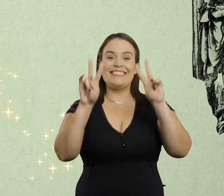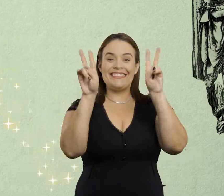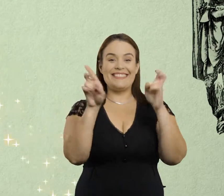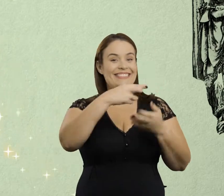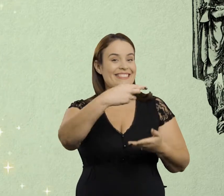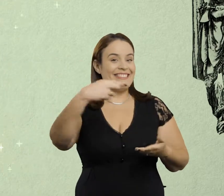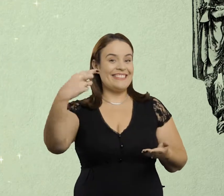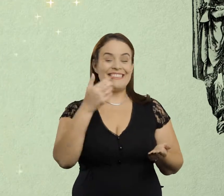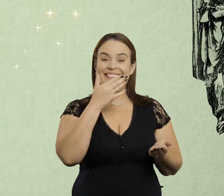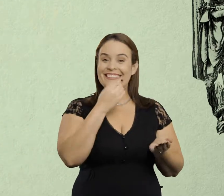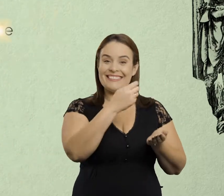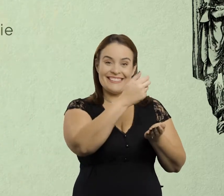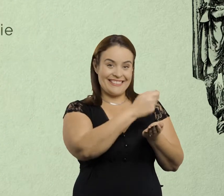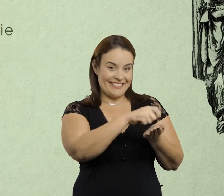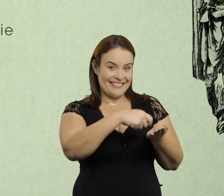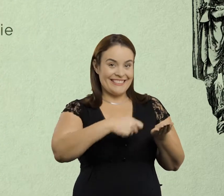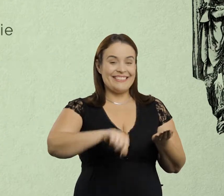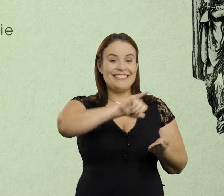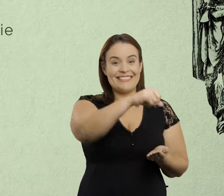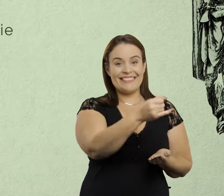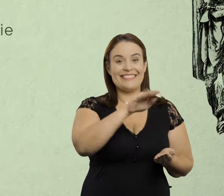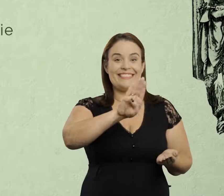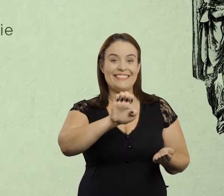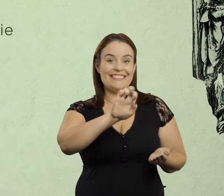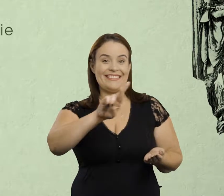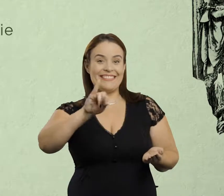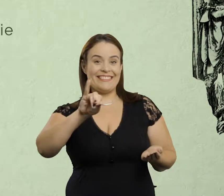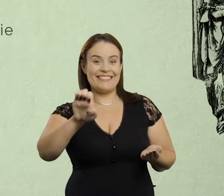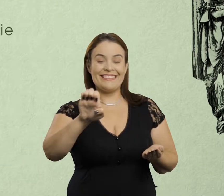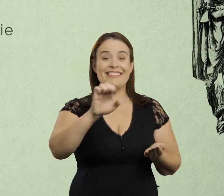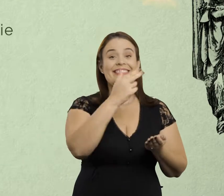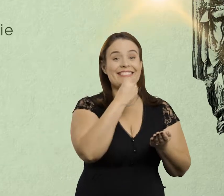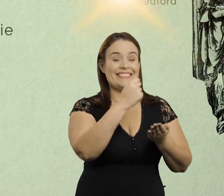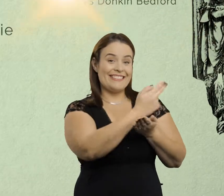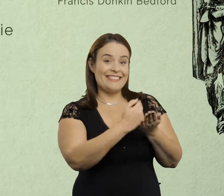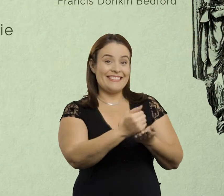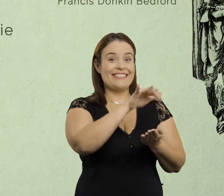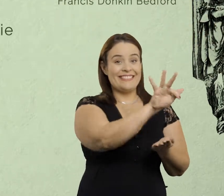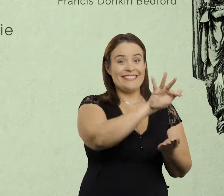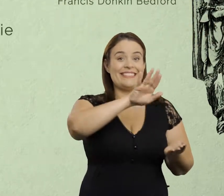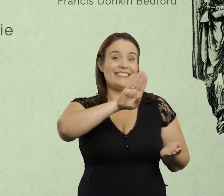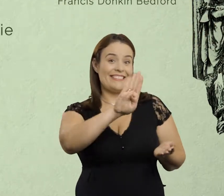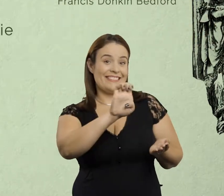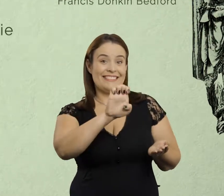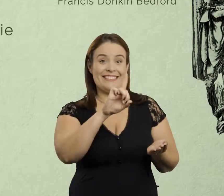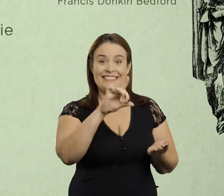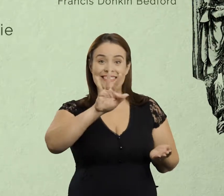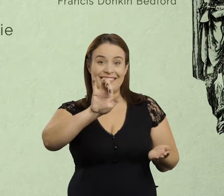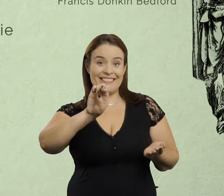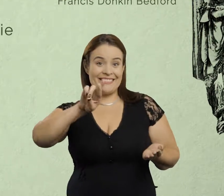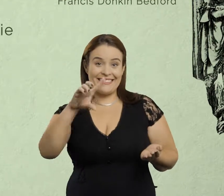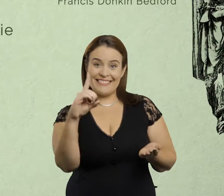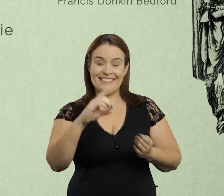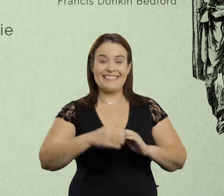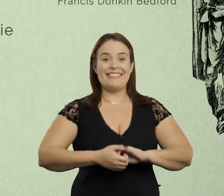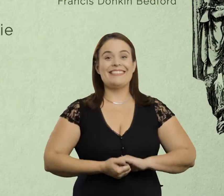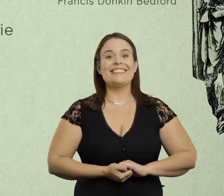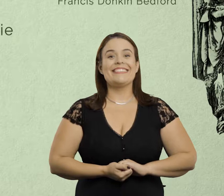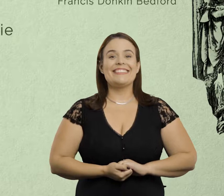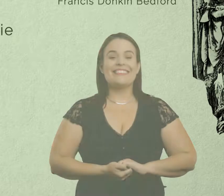Peter Pan. Autor: James Matthew Barrie. Ilustrador: Francis Duncan